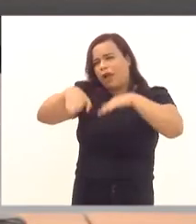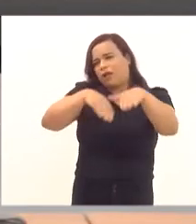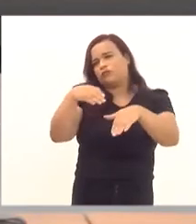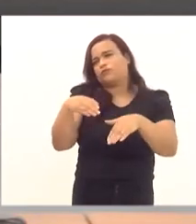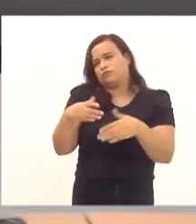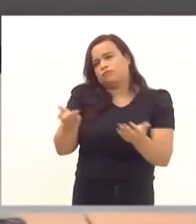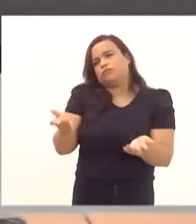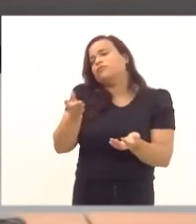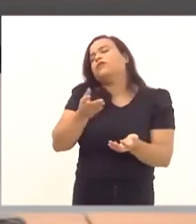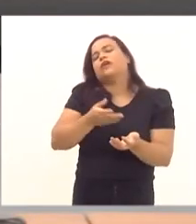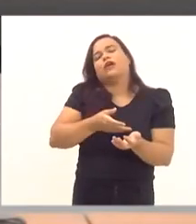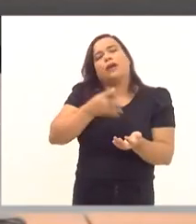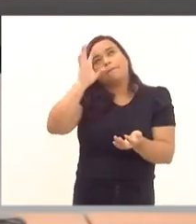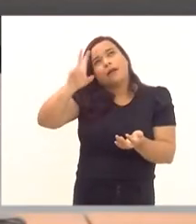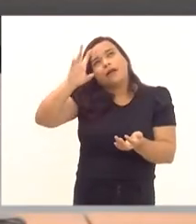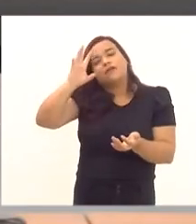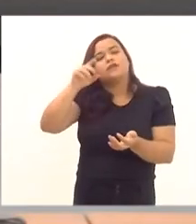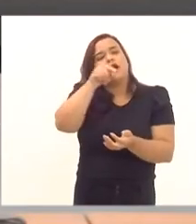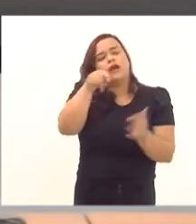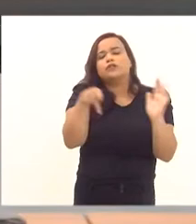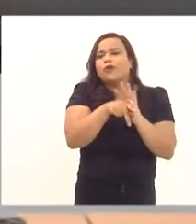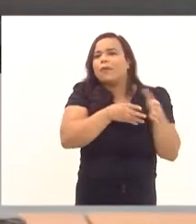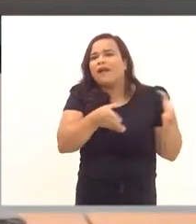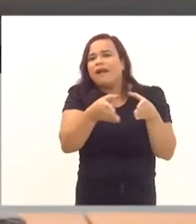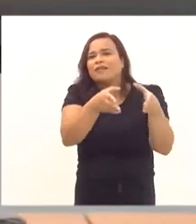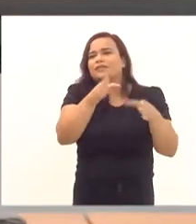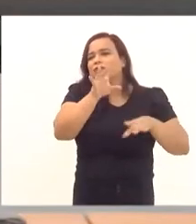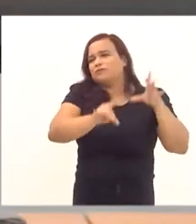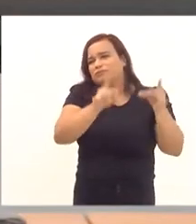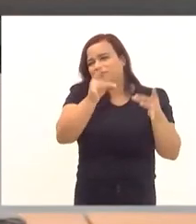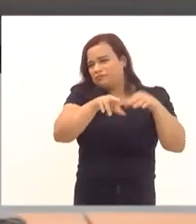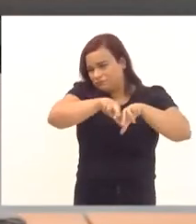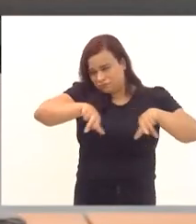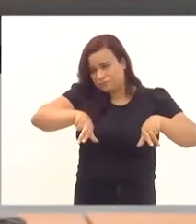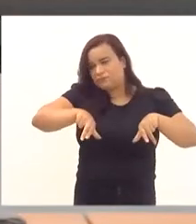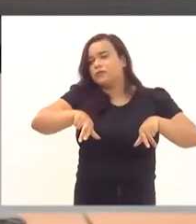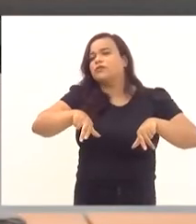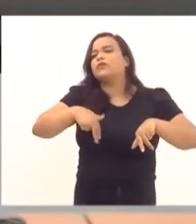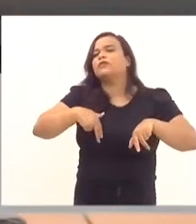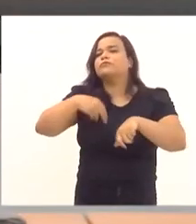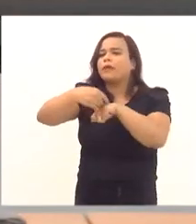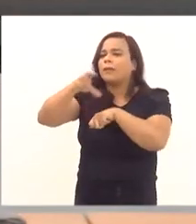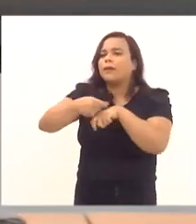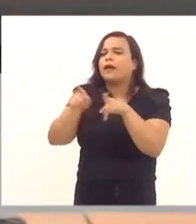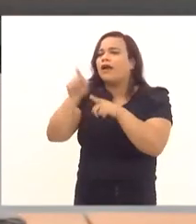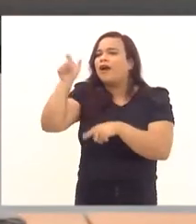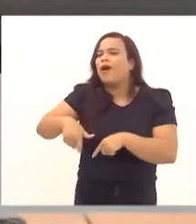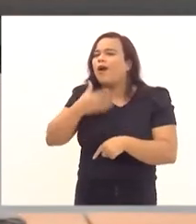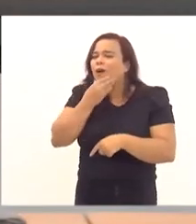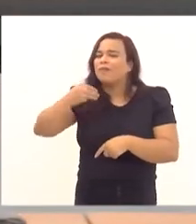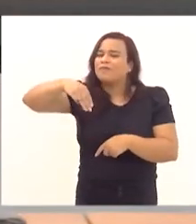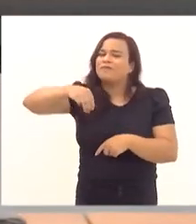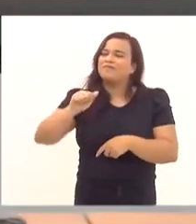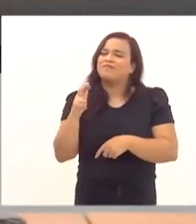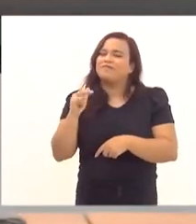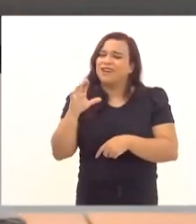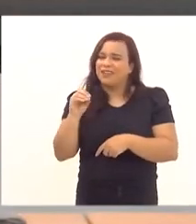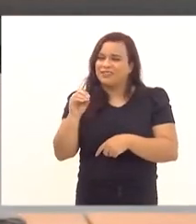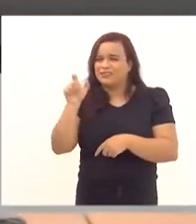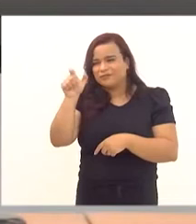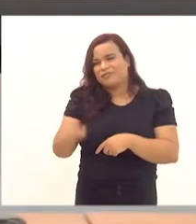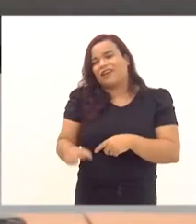exaure a trajetória mas eu queria pontual esse elemento eu vejo aqui o Márcio sério eu quero saudar também um